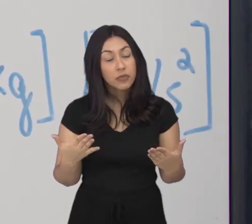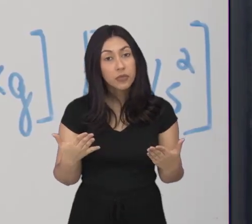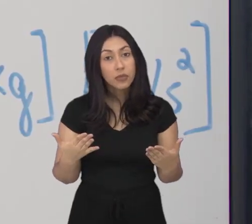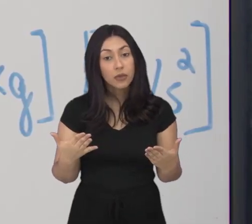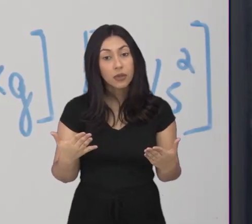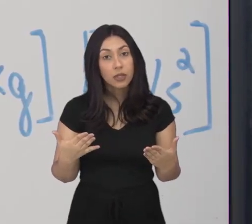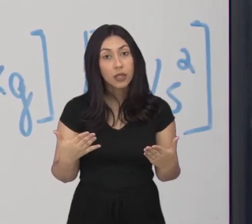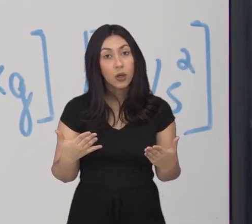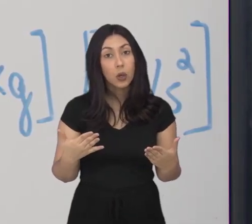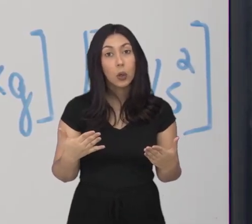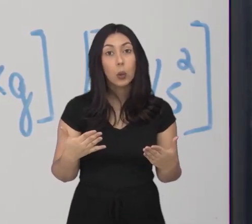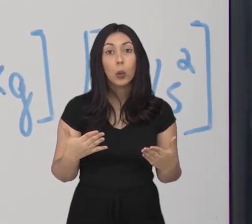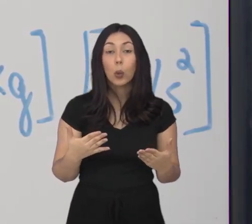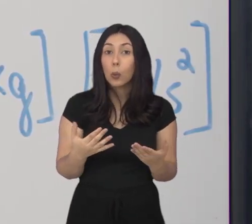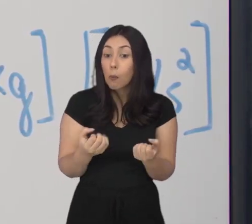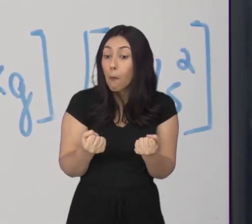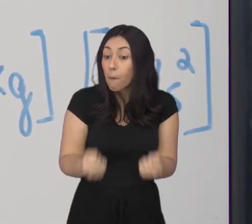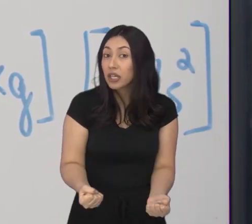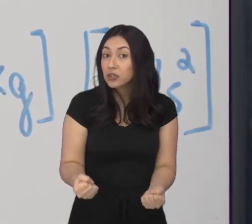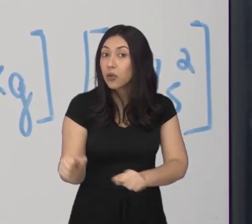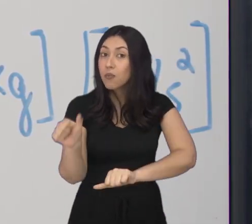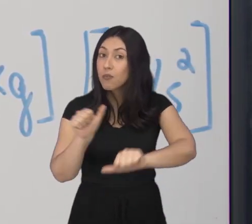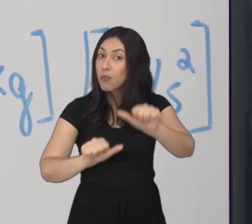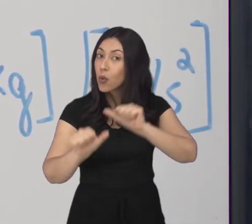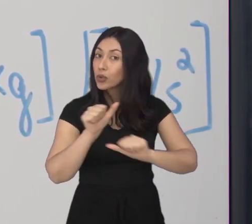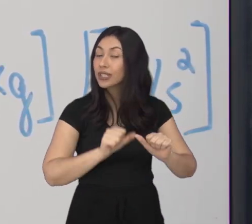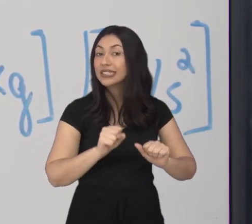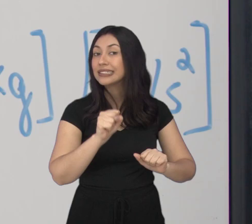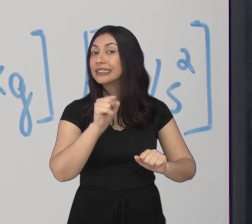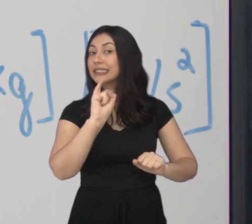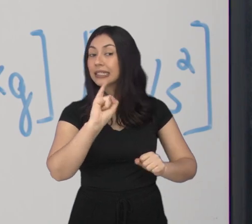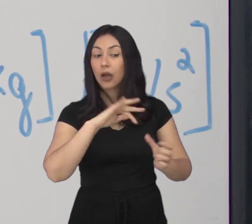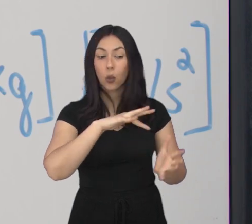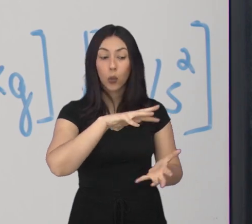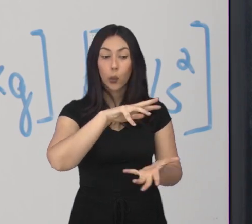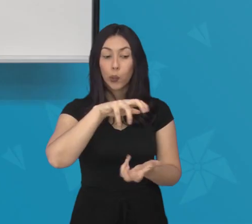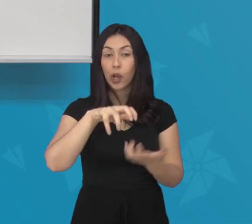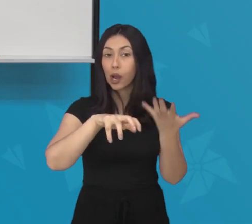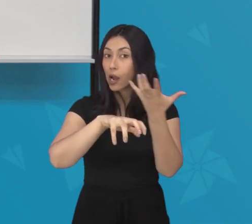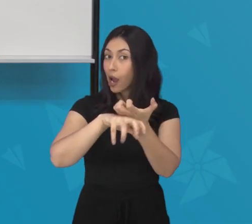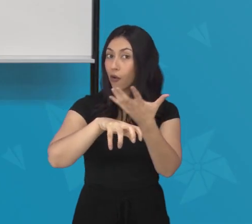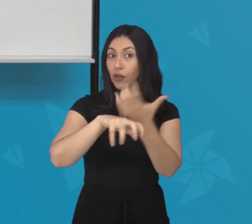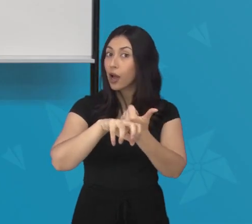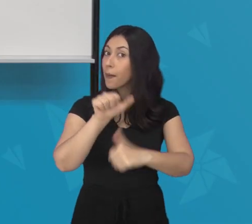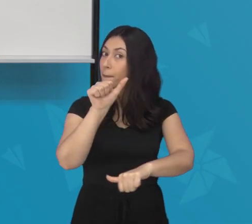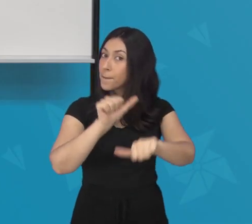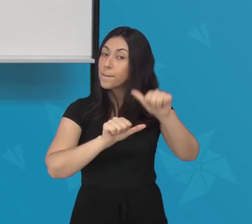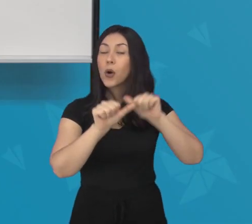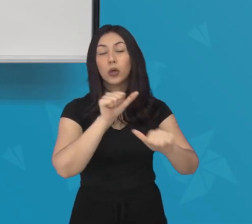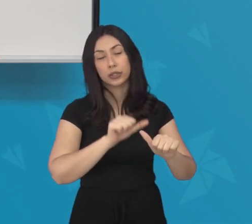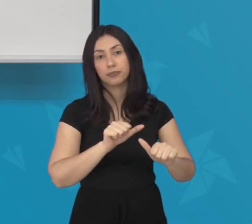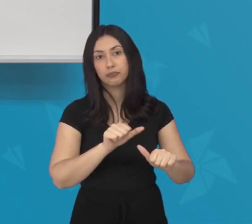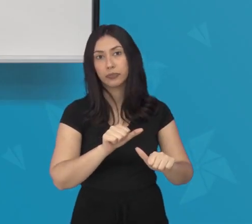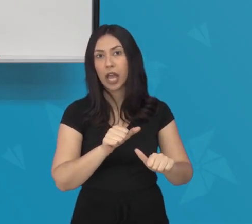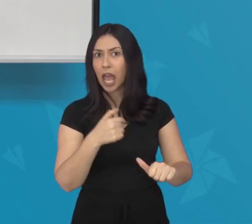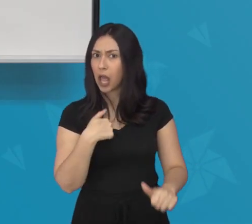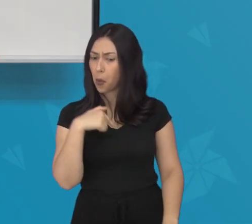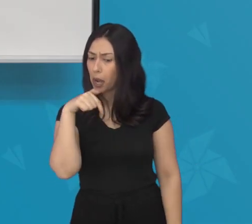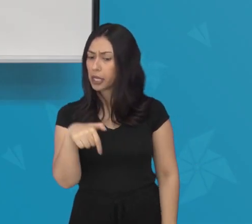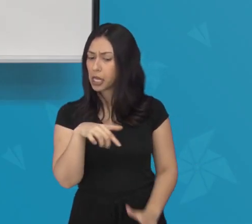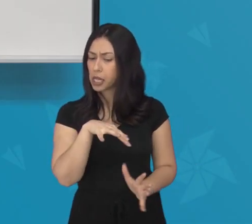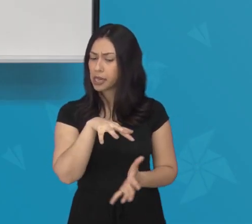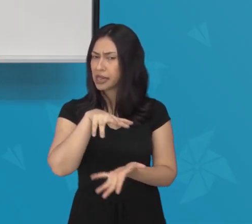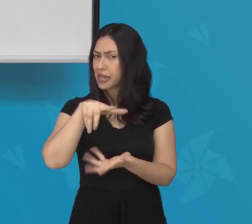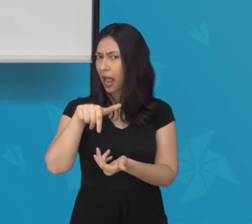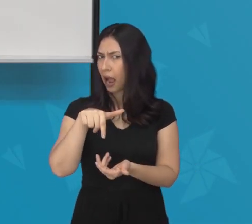varia decorrente da gravidade. Eu tenho um peso aqui na Terra. Se eu fosse astronauta e fosse para a órbita